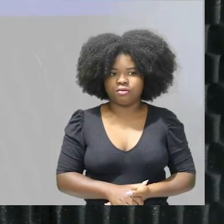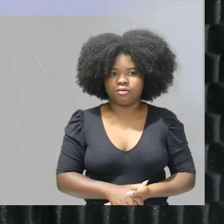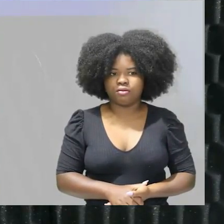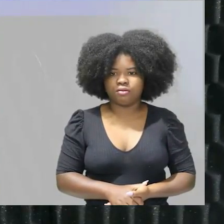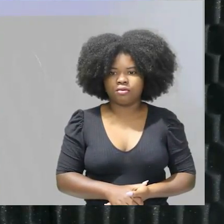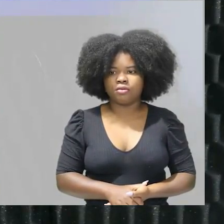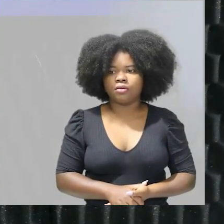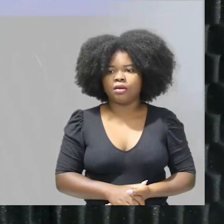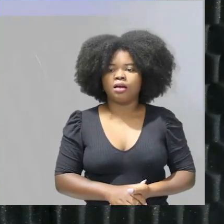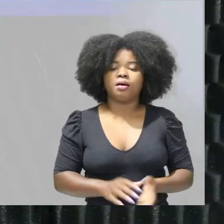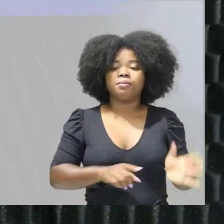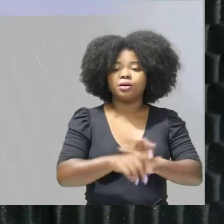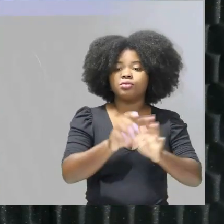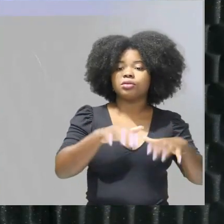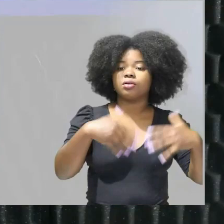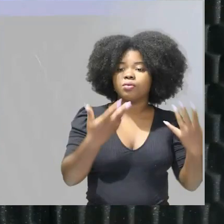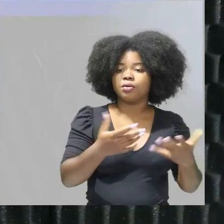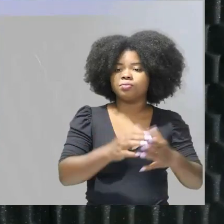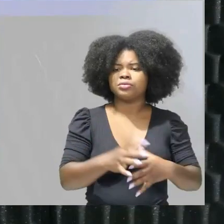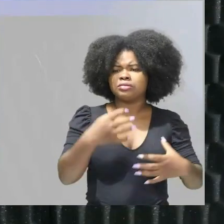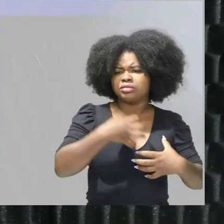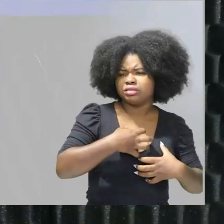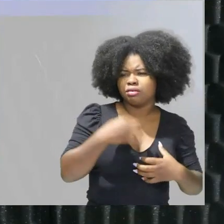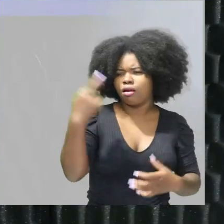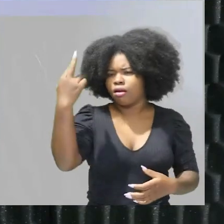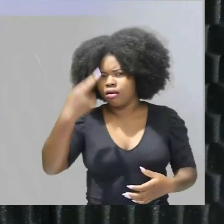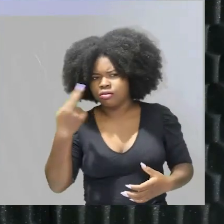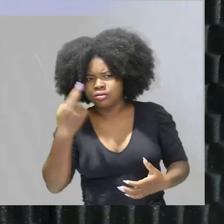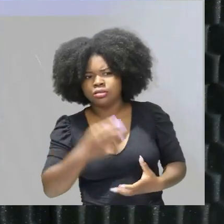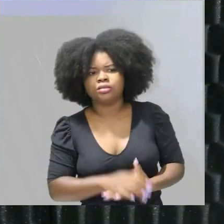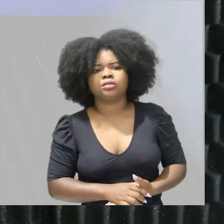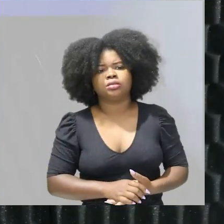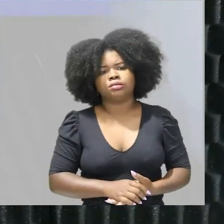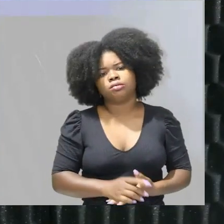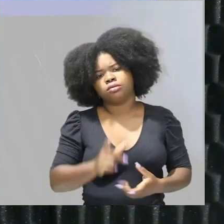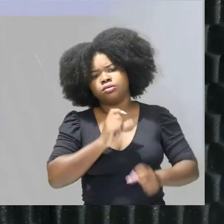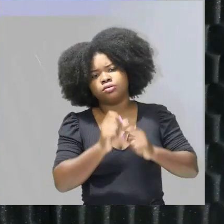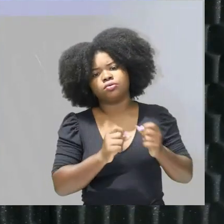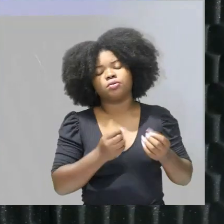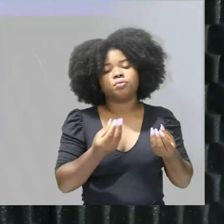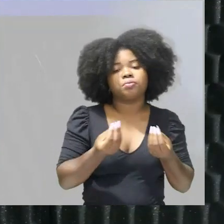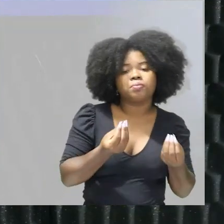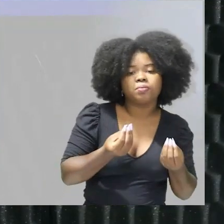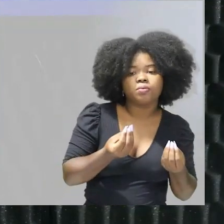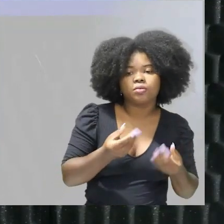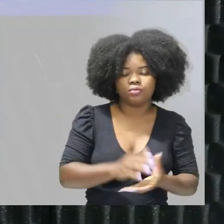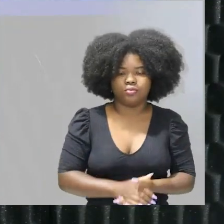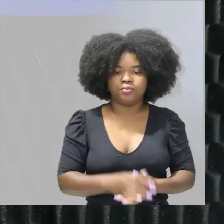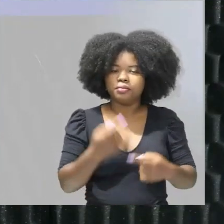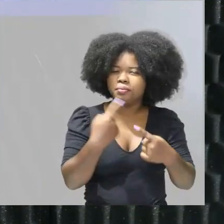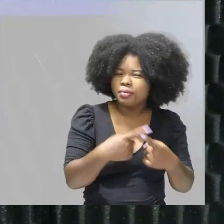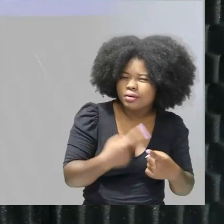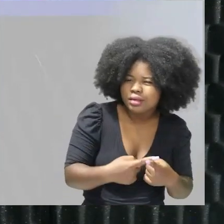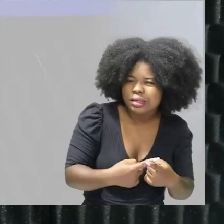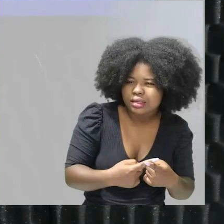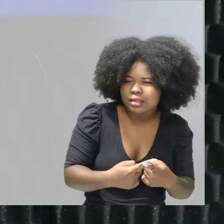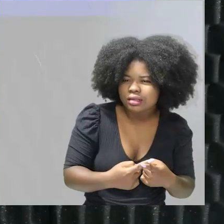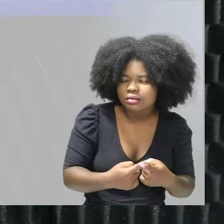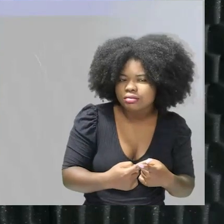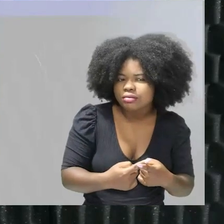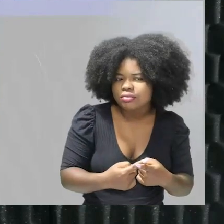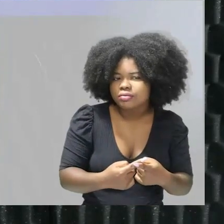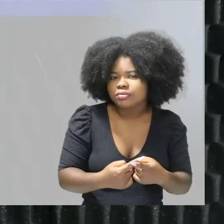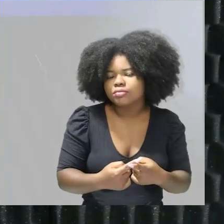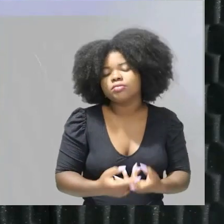sentidos de razão sentidos e razão se apoderam dos objetos respectivamente porque em que aspectos